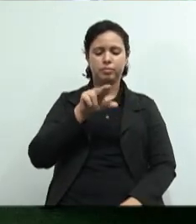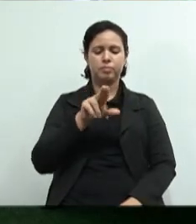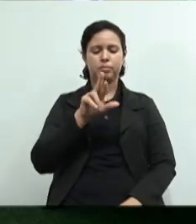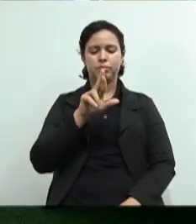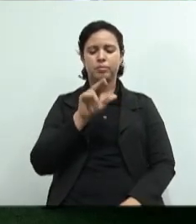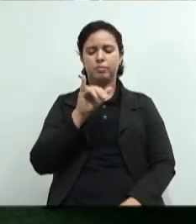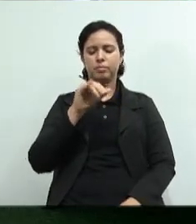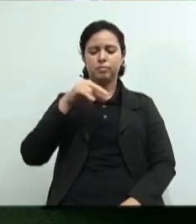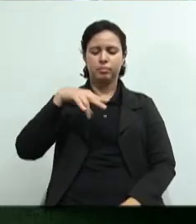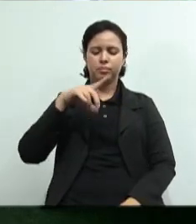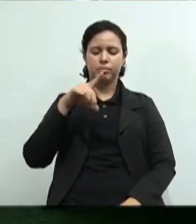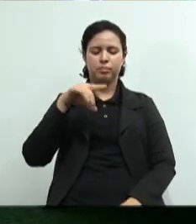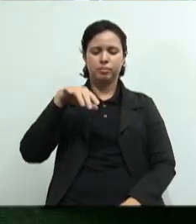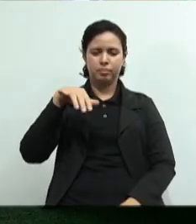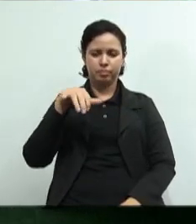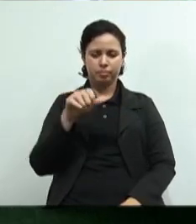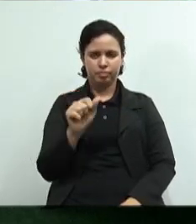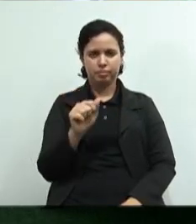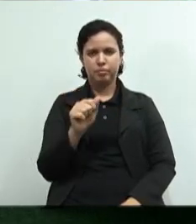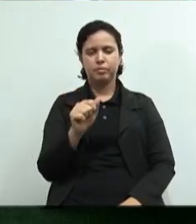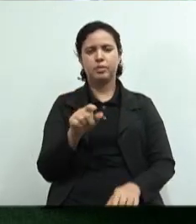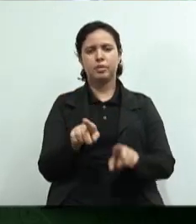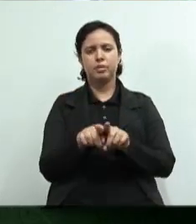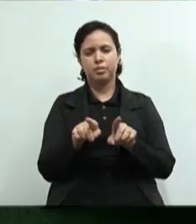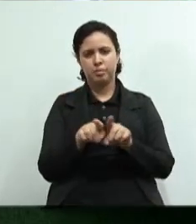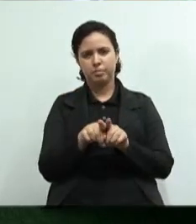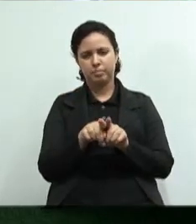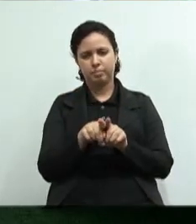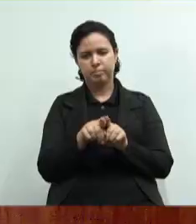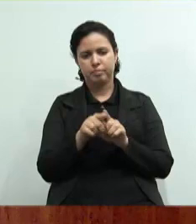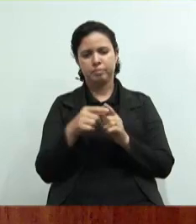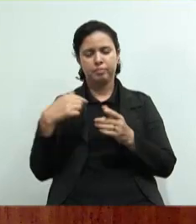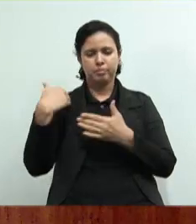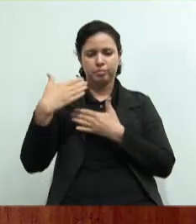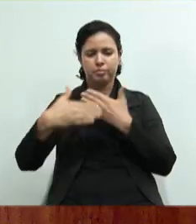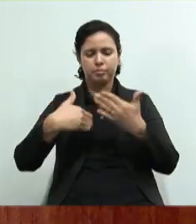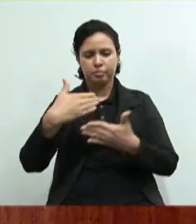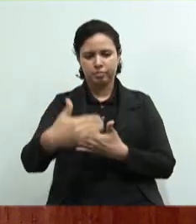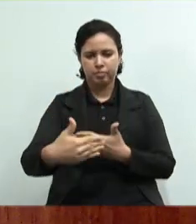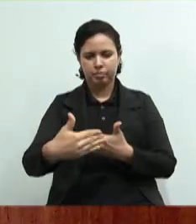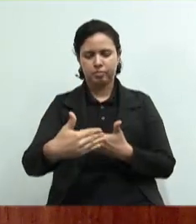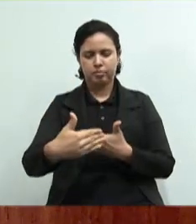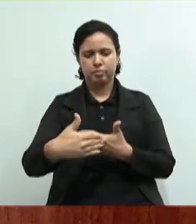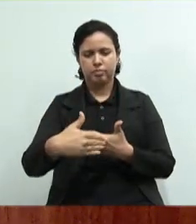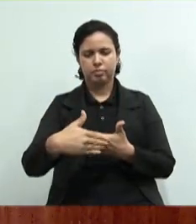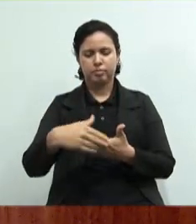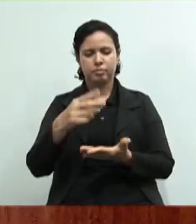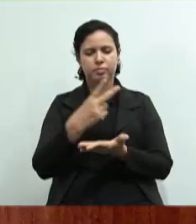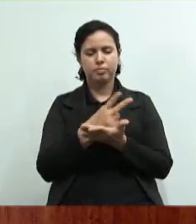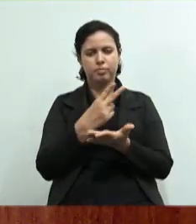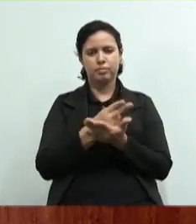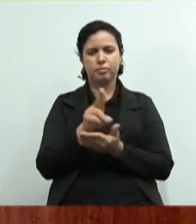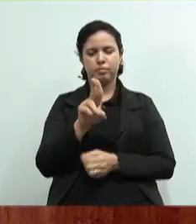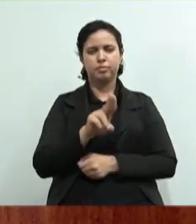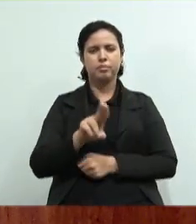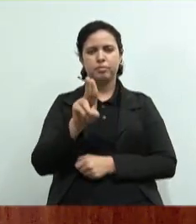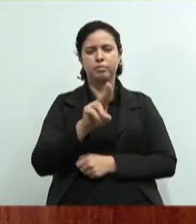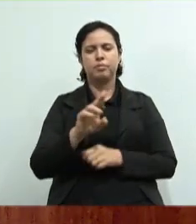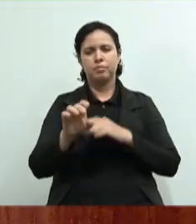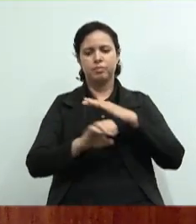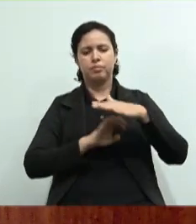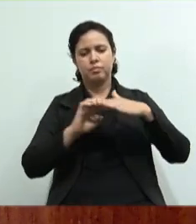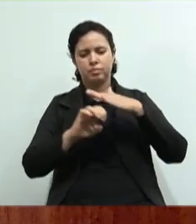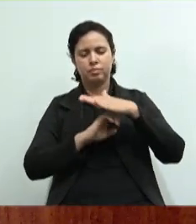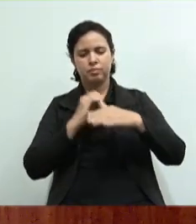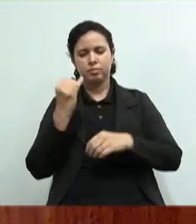a aluna Francine, da escola Jaime Peixoto, que ele diz que esse processo está sendo utilizado nas empresas